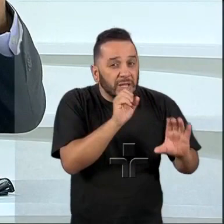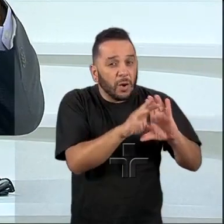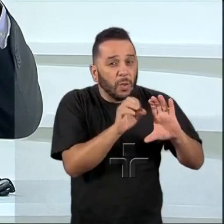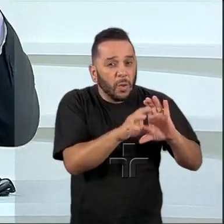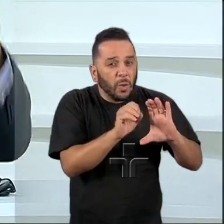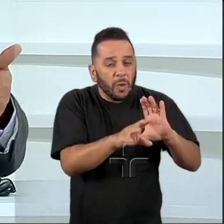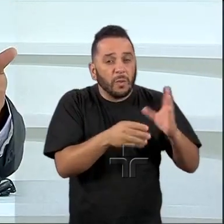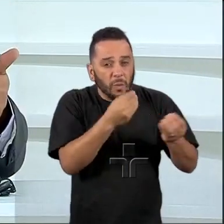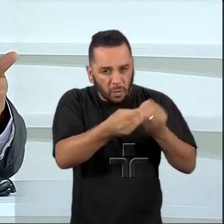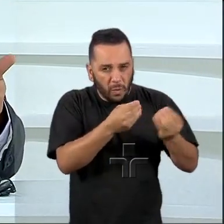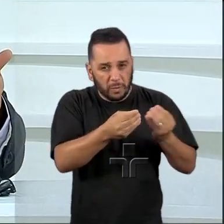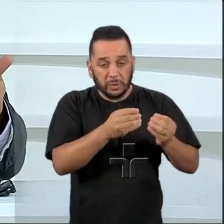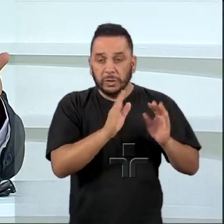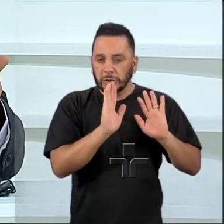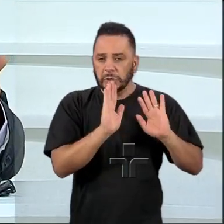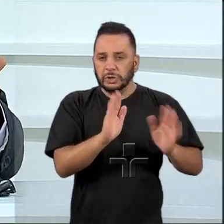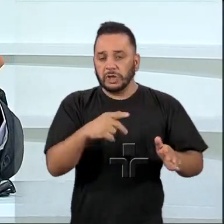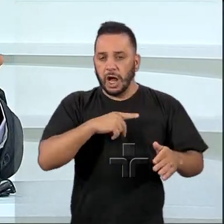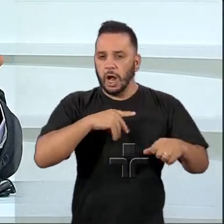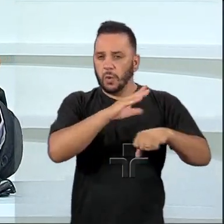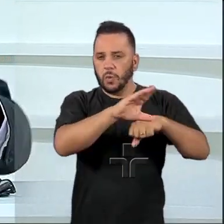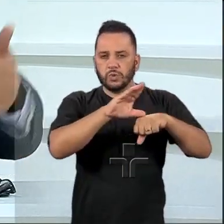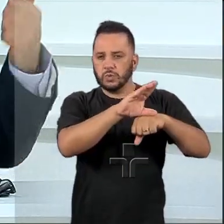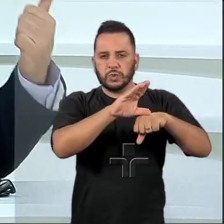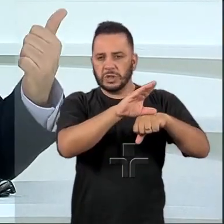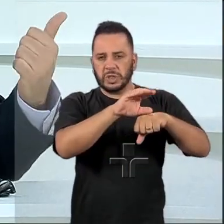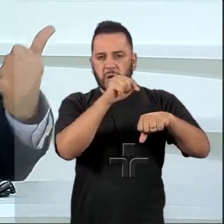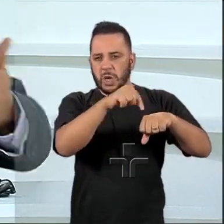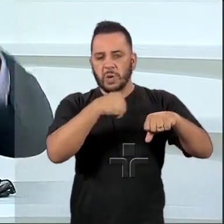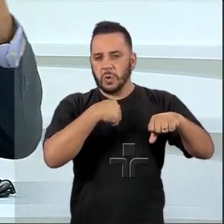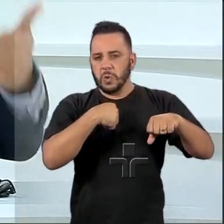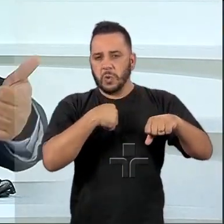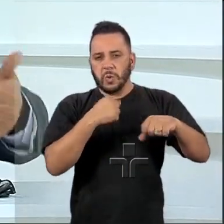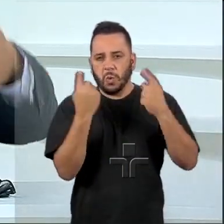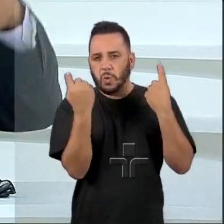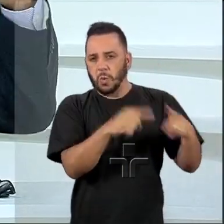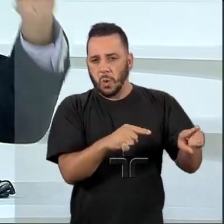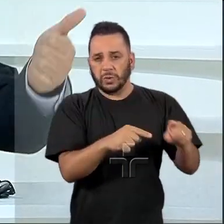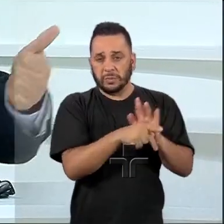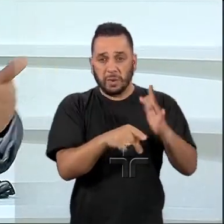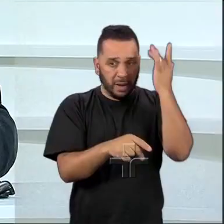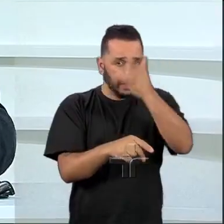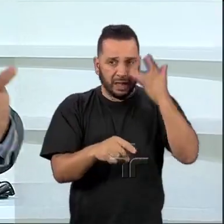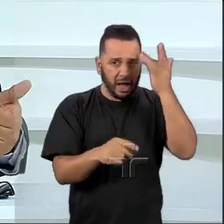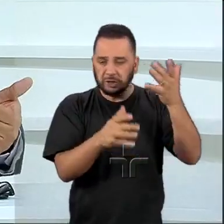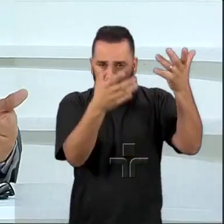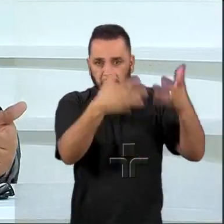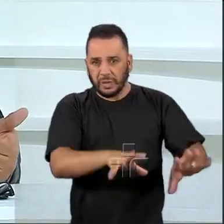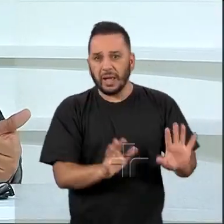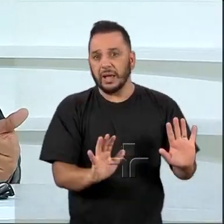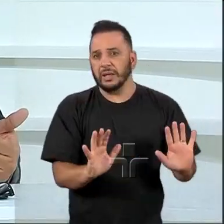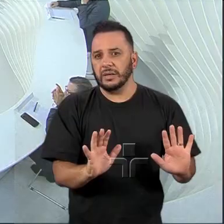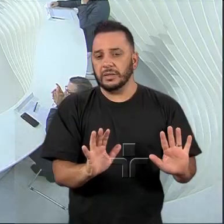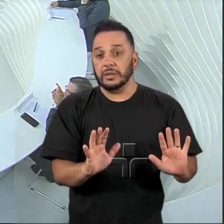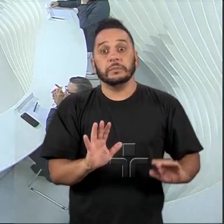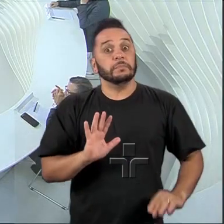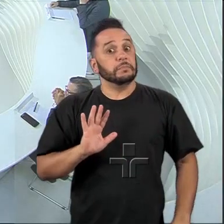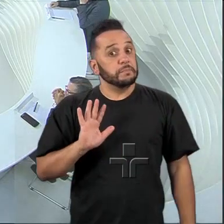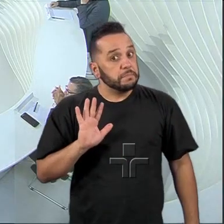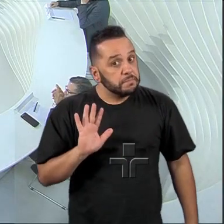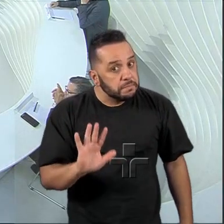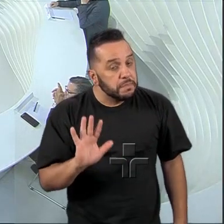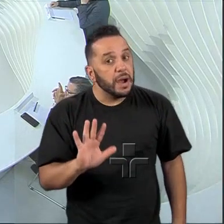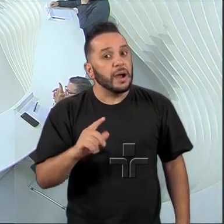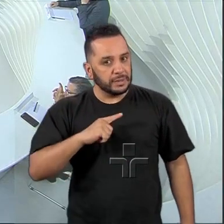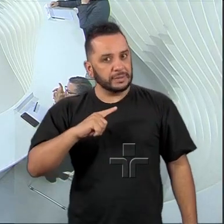Ele negou a Constituinte, que ele vinha pregando, a Constituinte exclusiva. Que ele foi, de alguma maneira, imposta